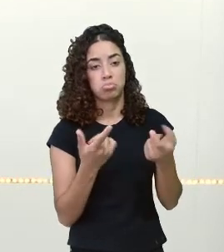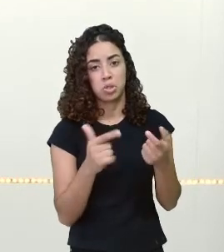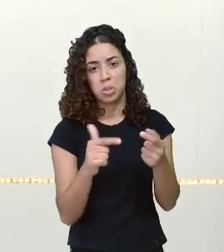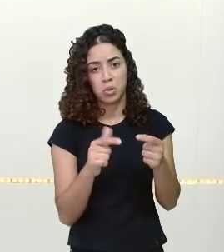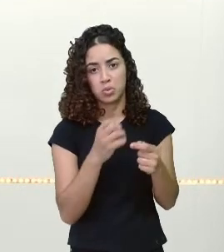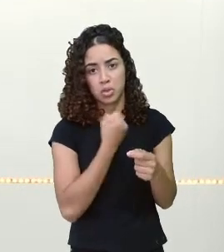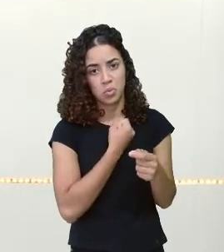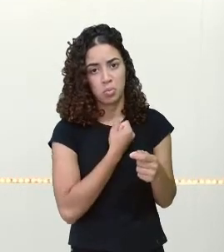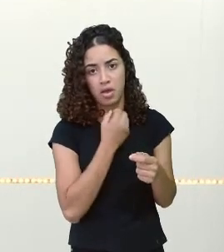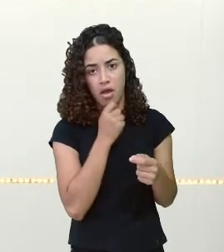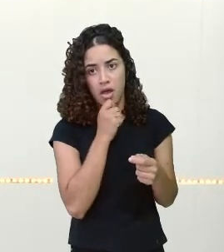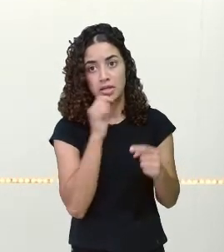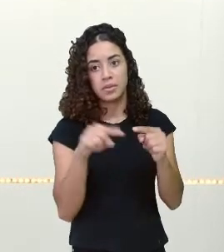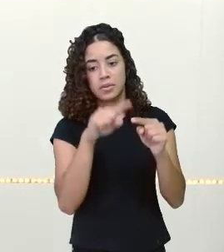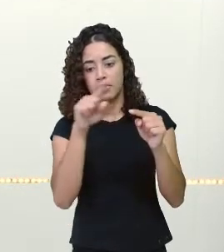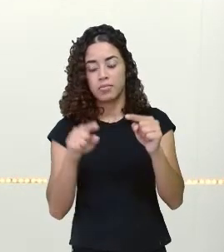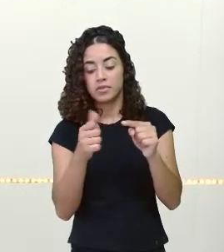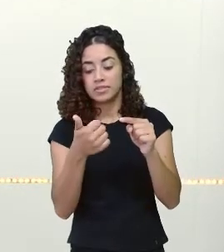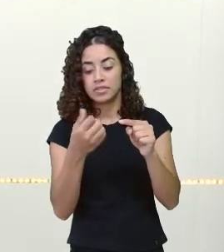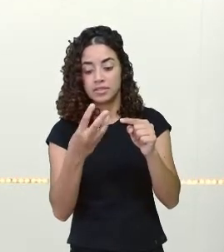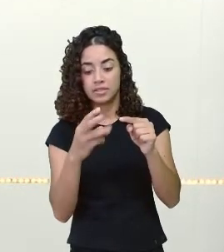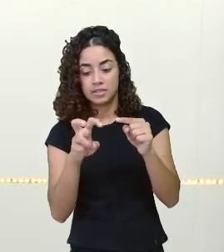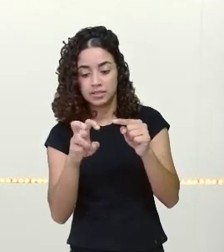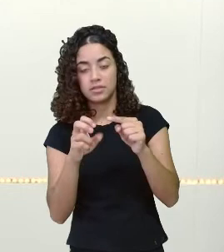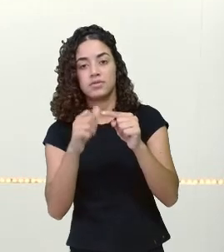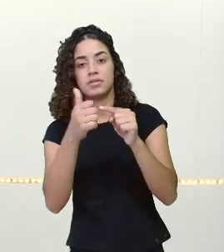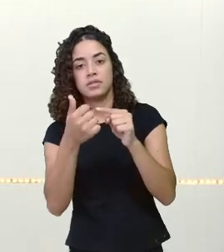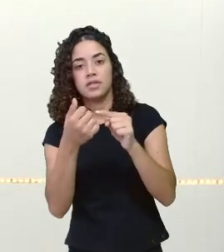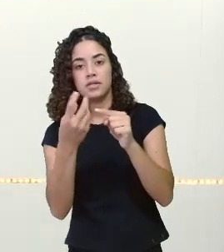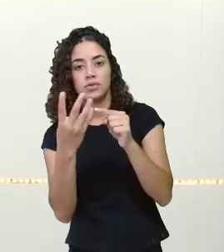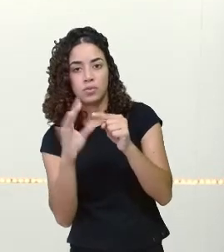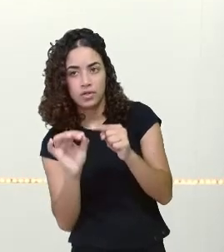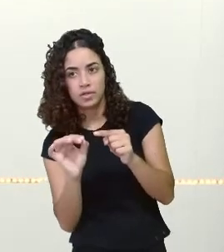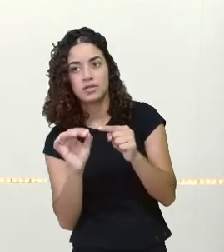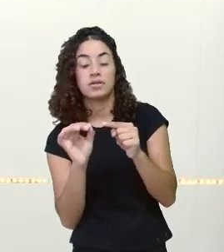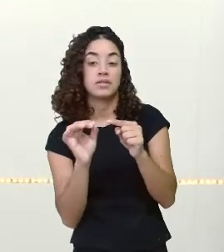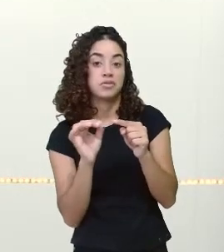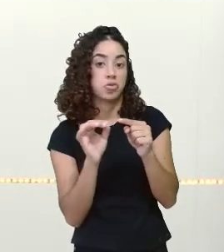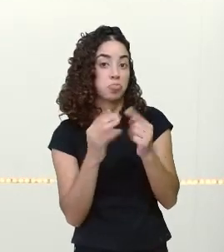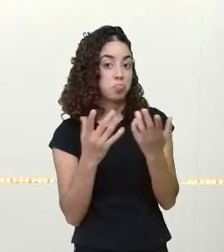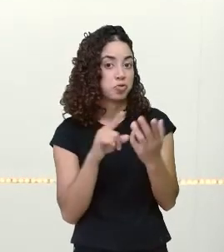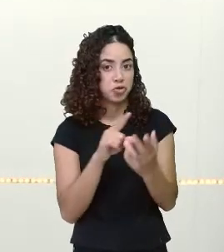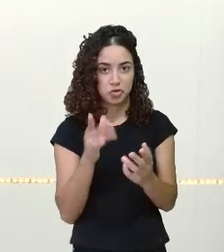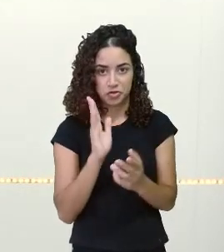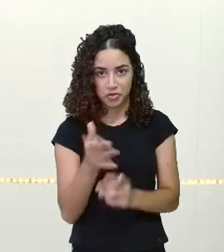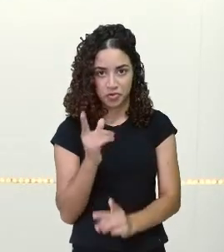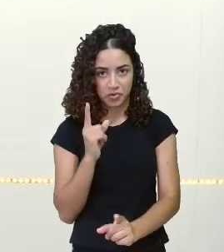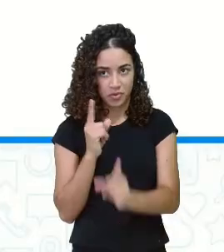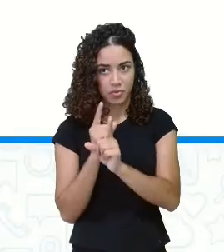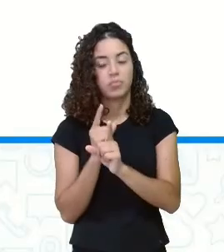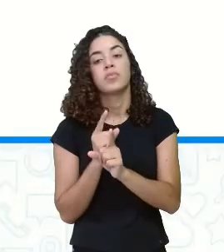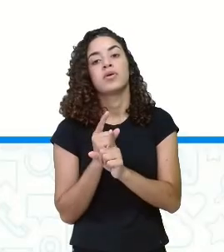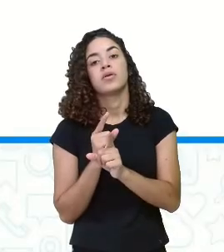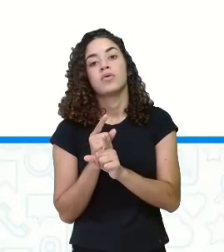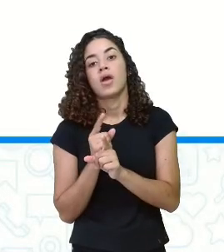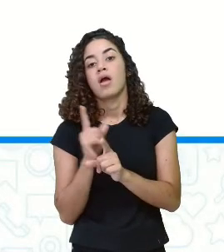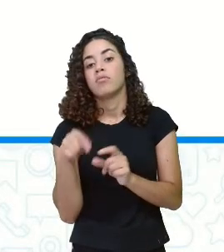depois foi para 135, 140... Será que vocês já descobriram aí